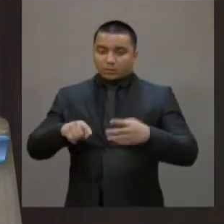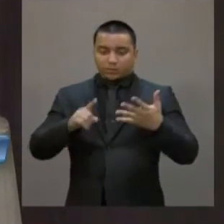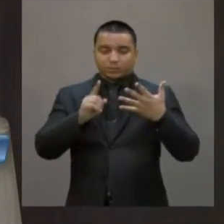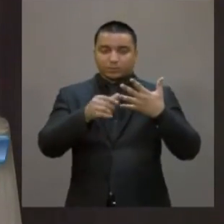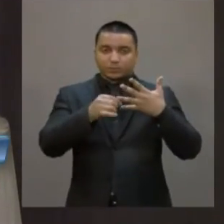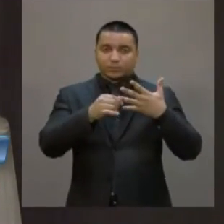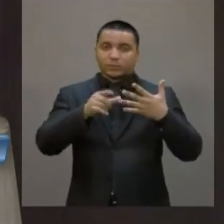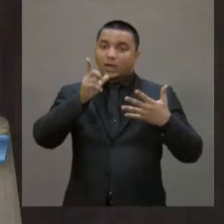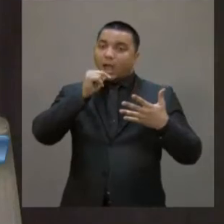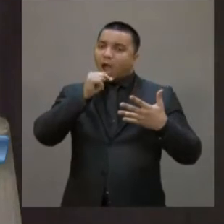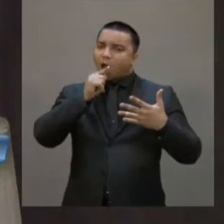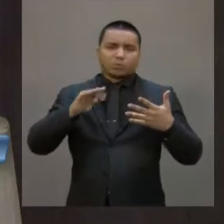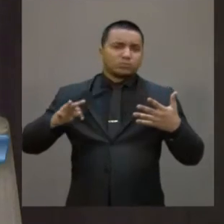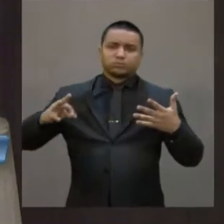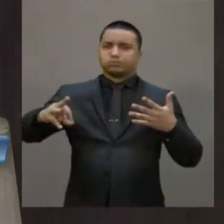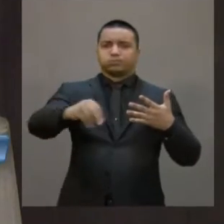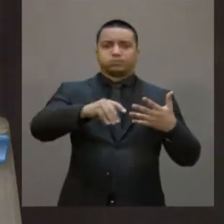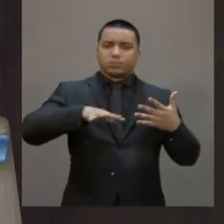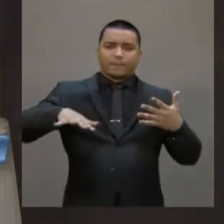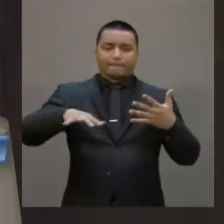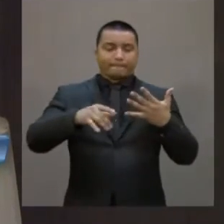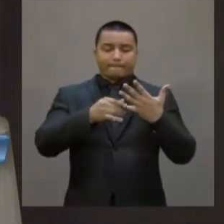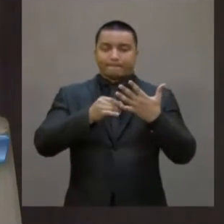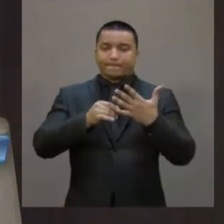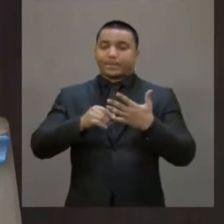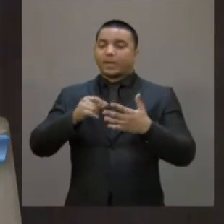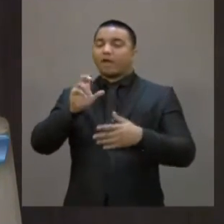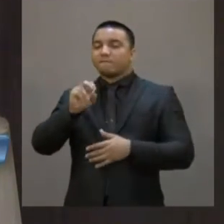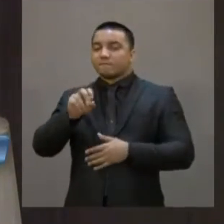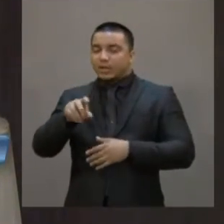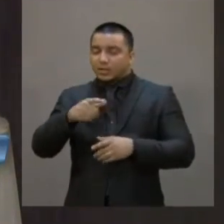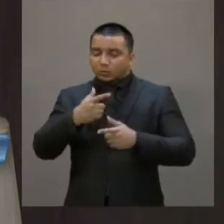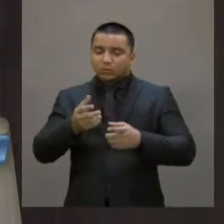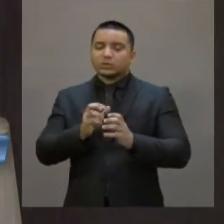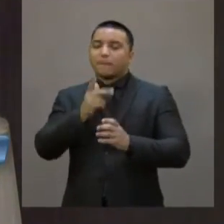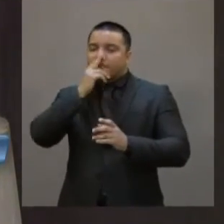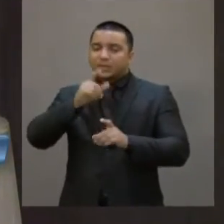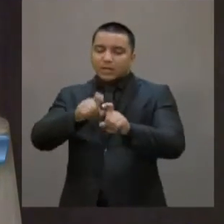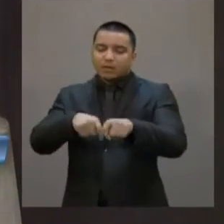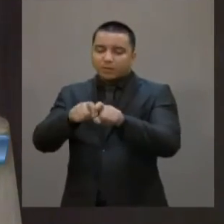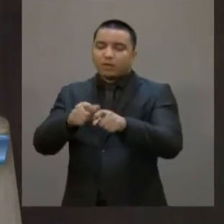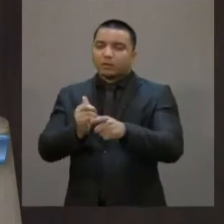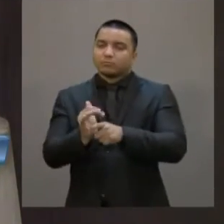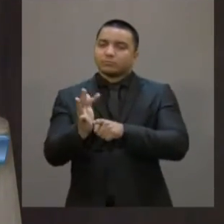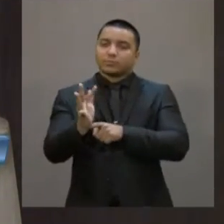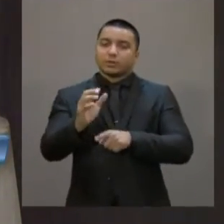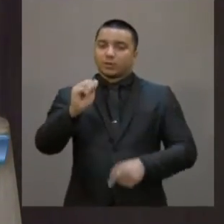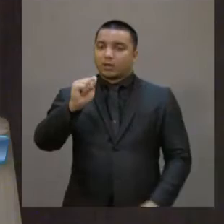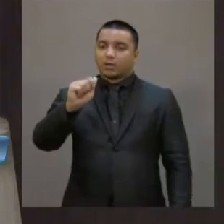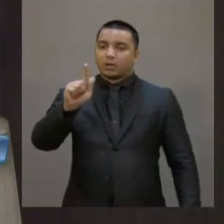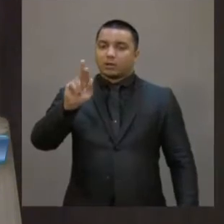água, saneamento, injustiça hídrica e agrotóxico. Foram 5 grandes temas que lá